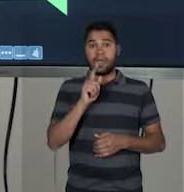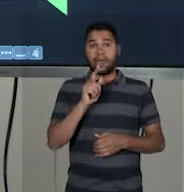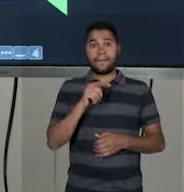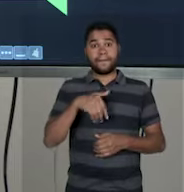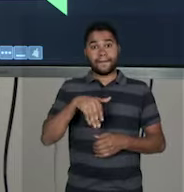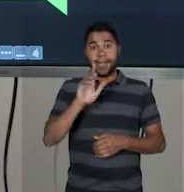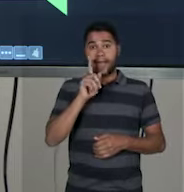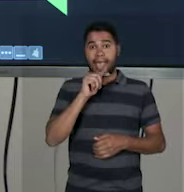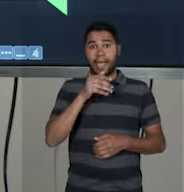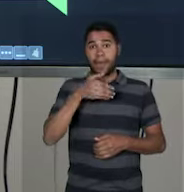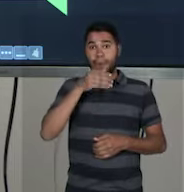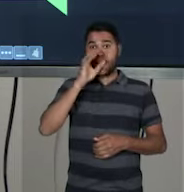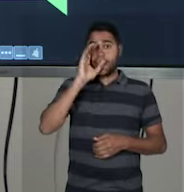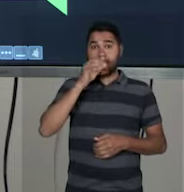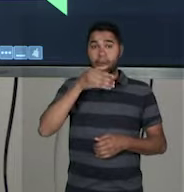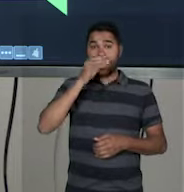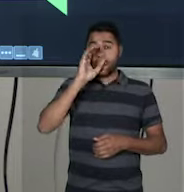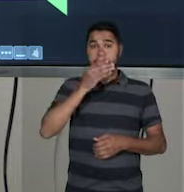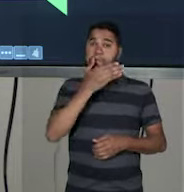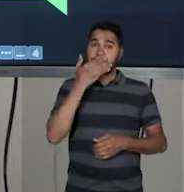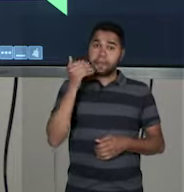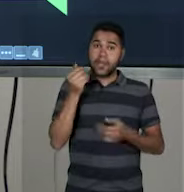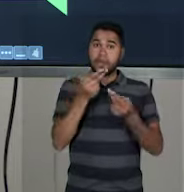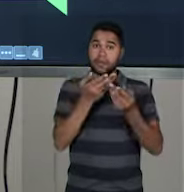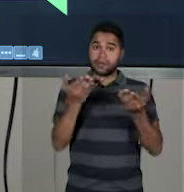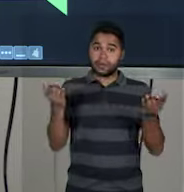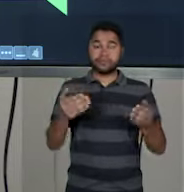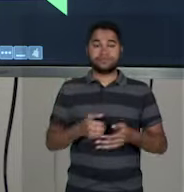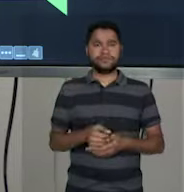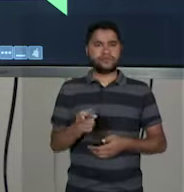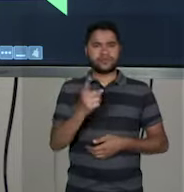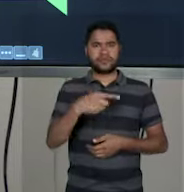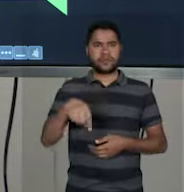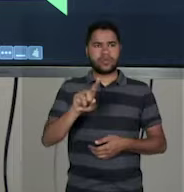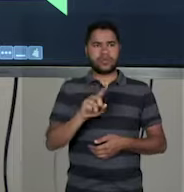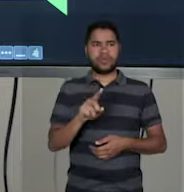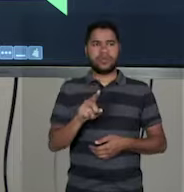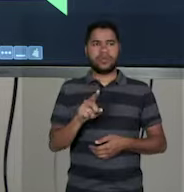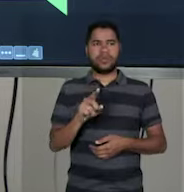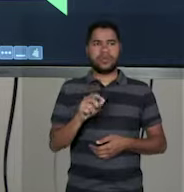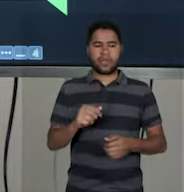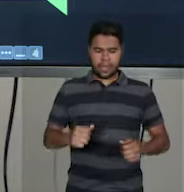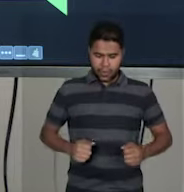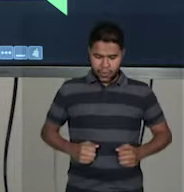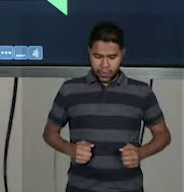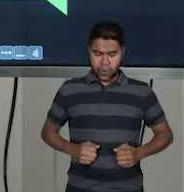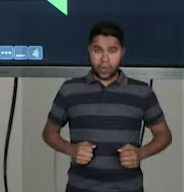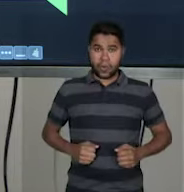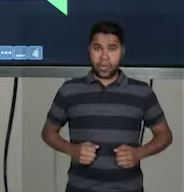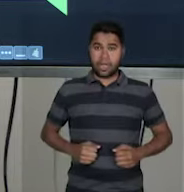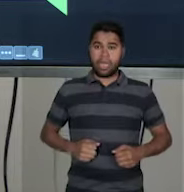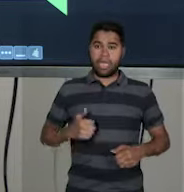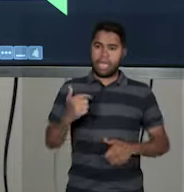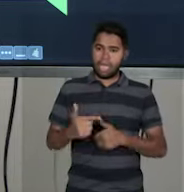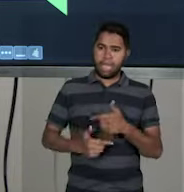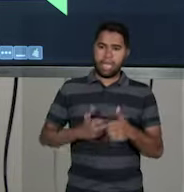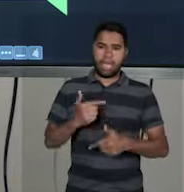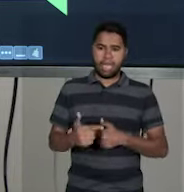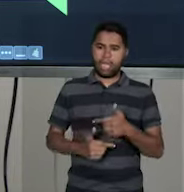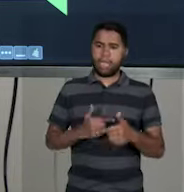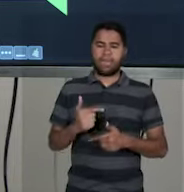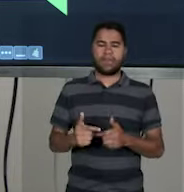mais água vocês ingerem, melhor é para o seu organismo. E aí você não vai sobrecarregar aquela estrutura que eu falei ali, que é chamado